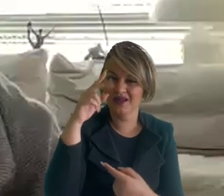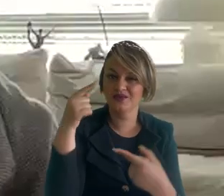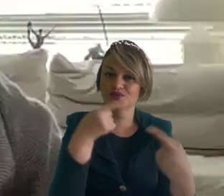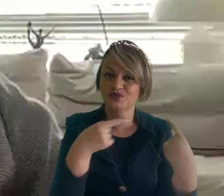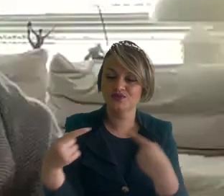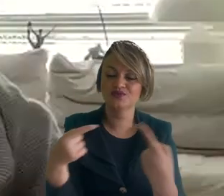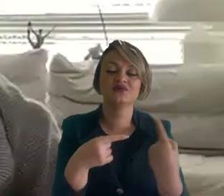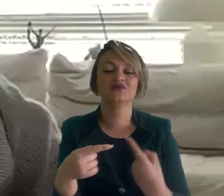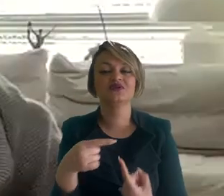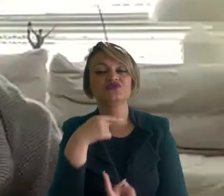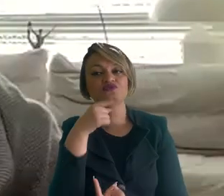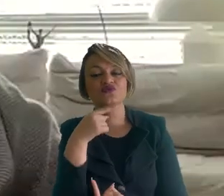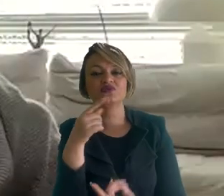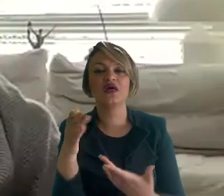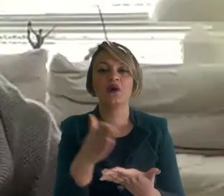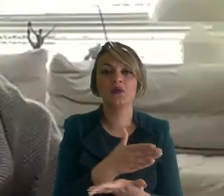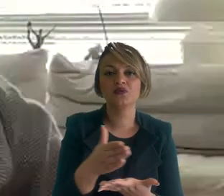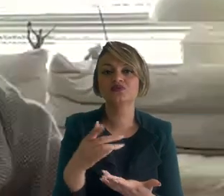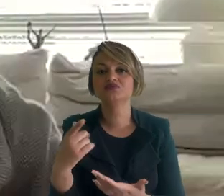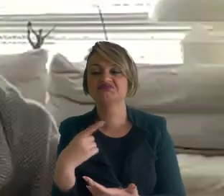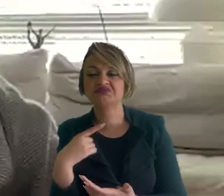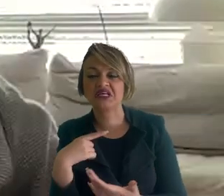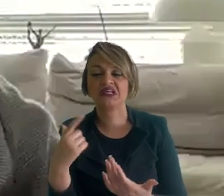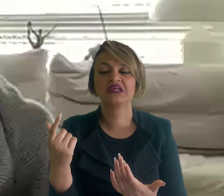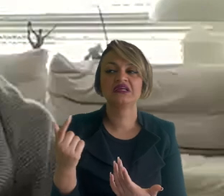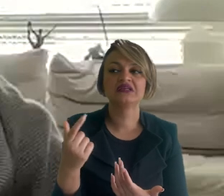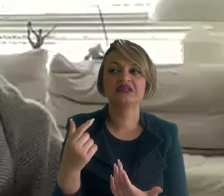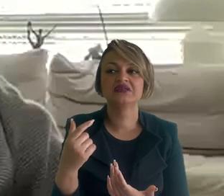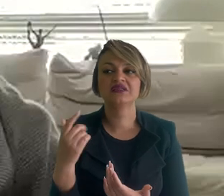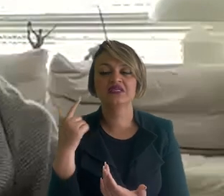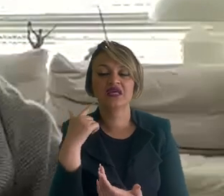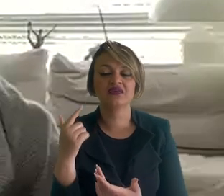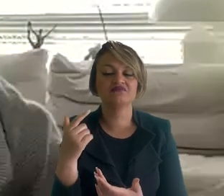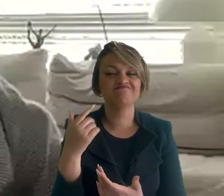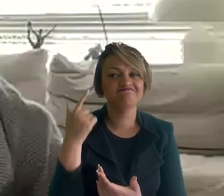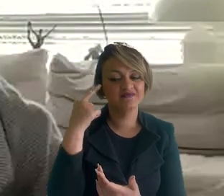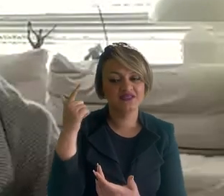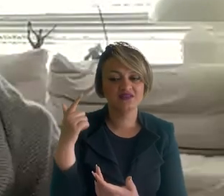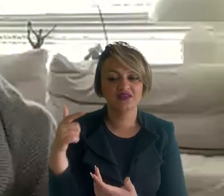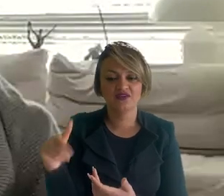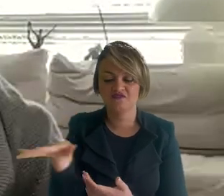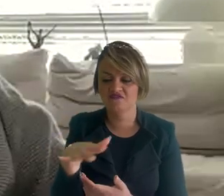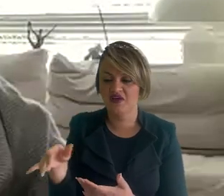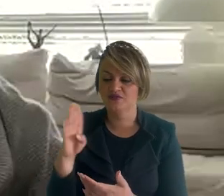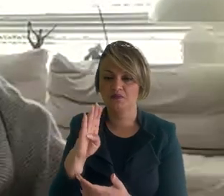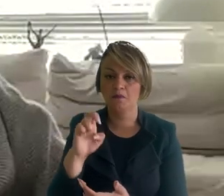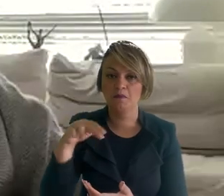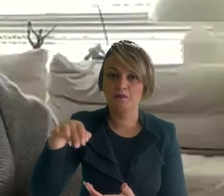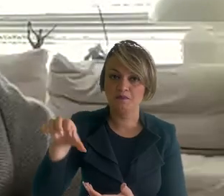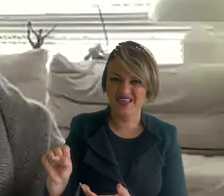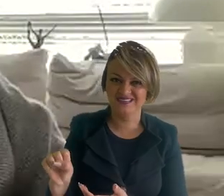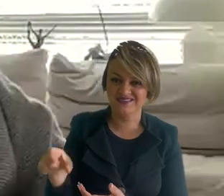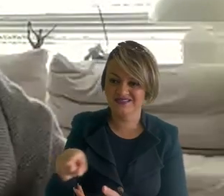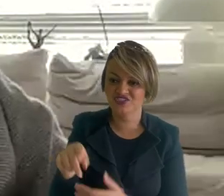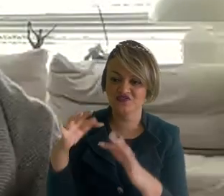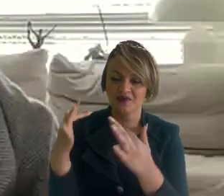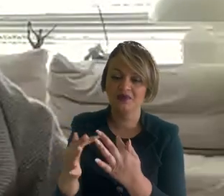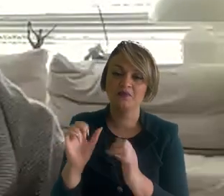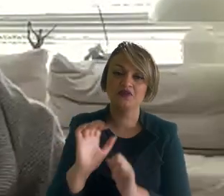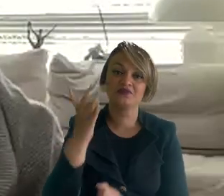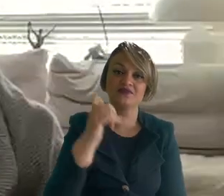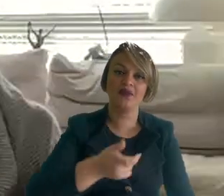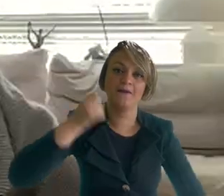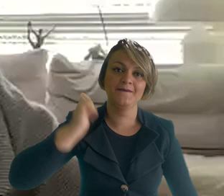em dúvida alguns julgamentos em que se leva a penhora bem de família então aqui é